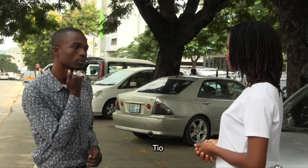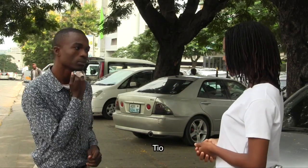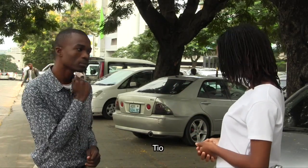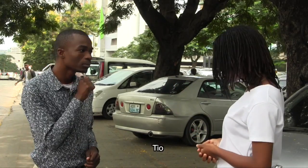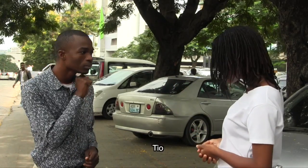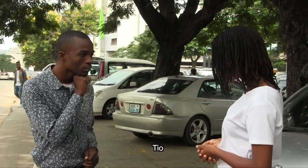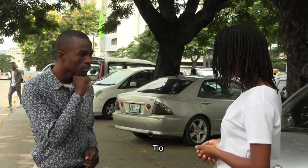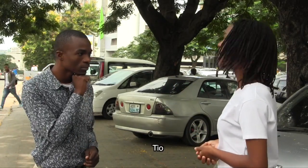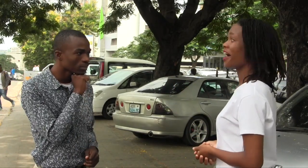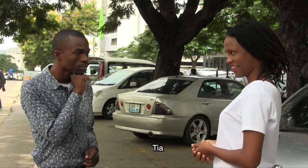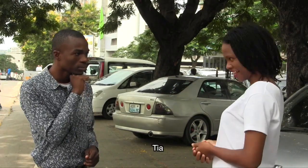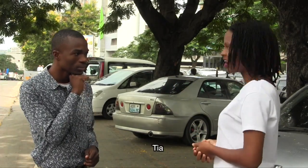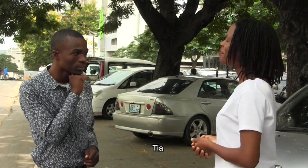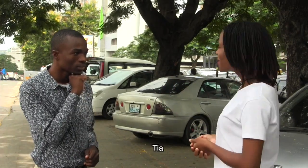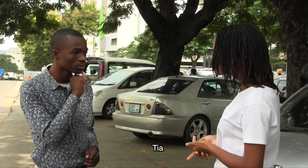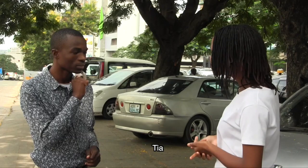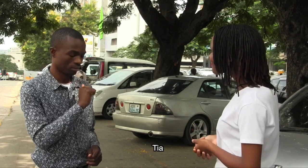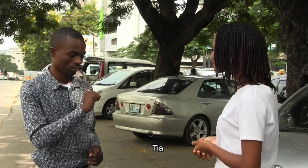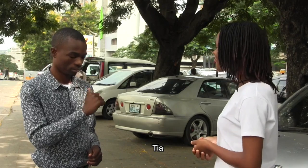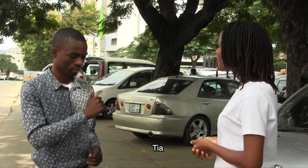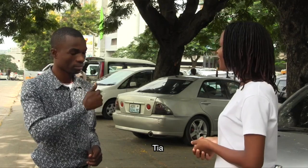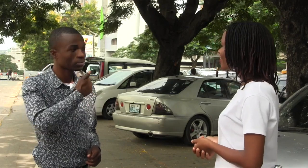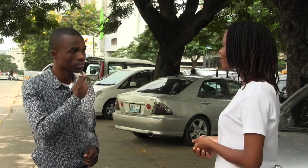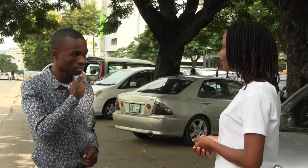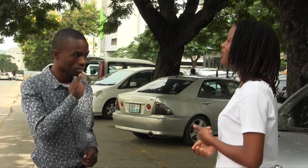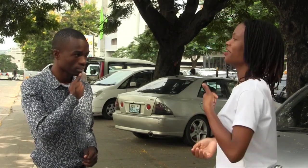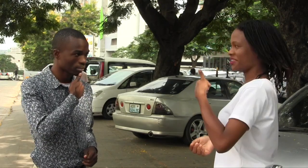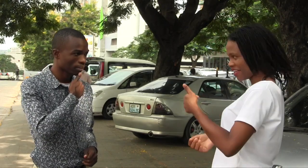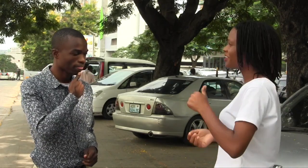Tio, Tia,